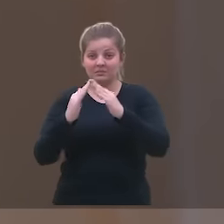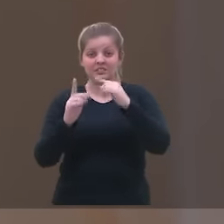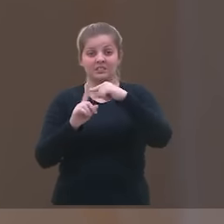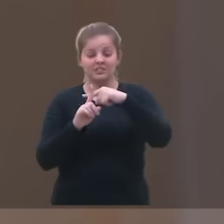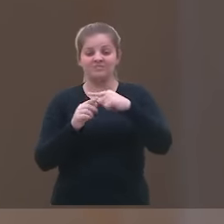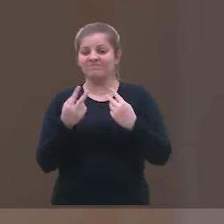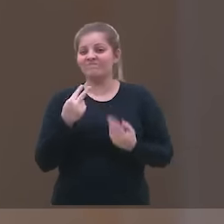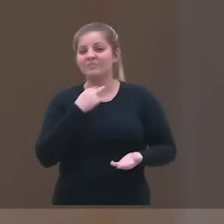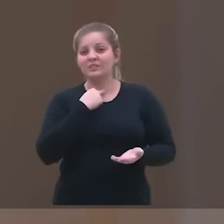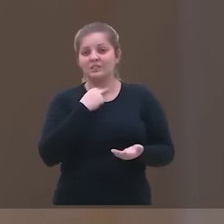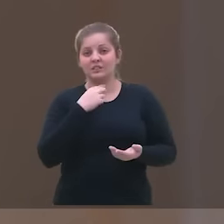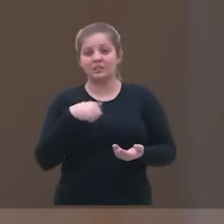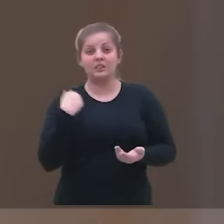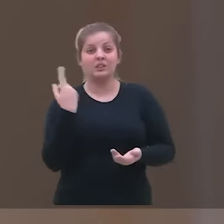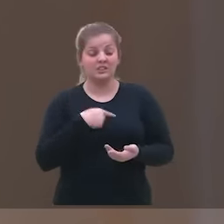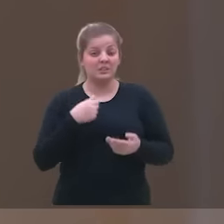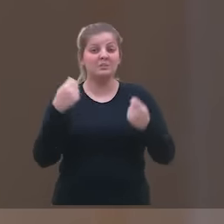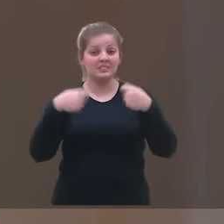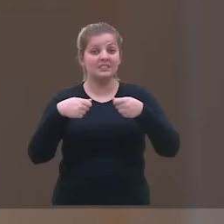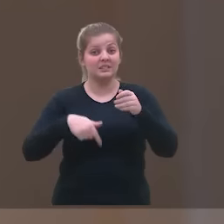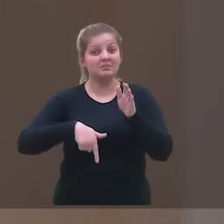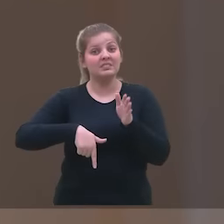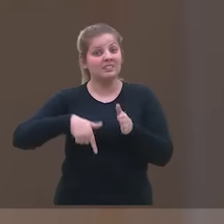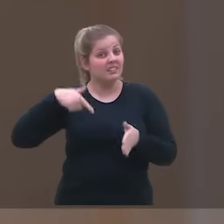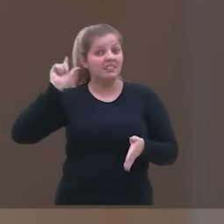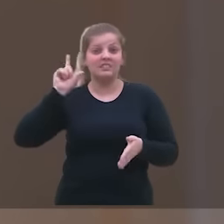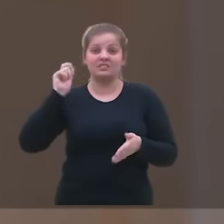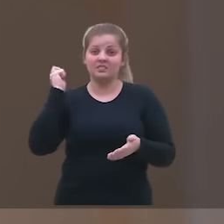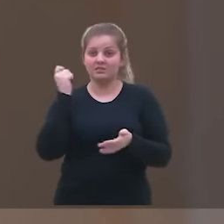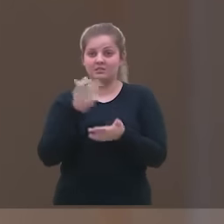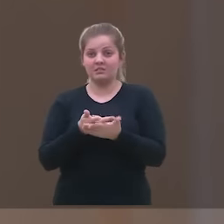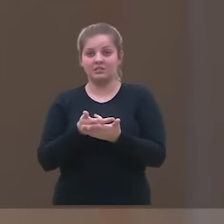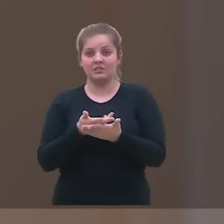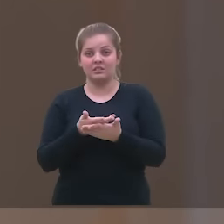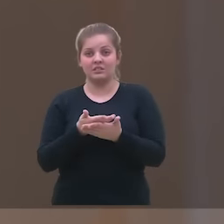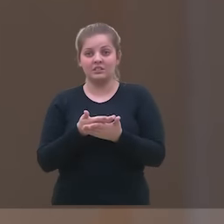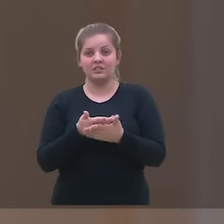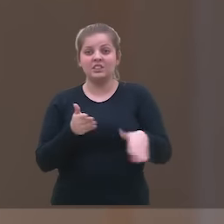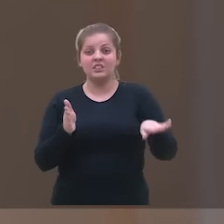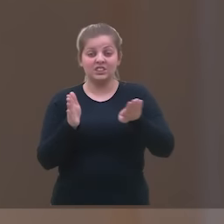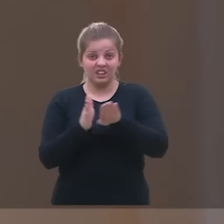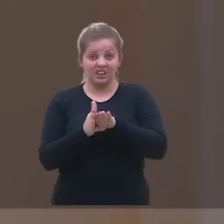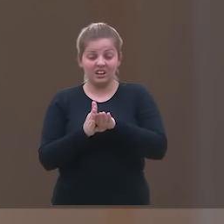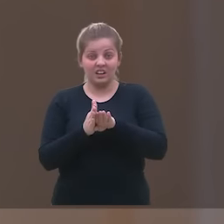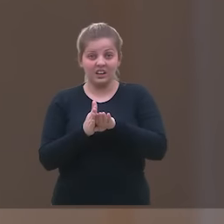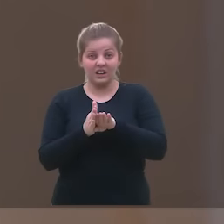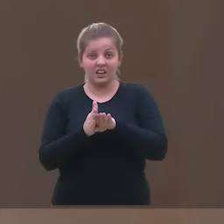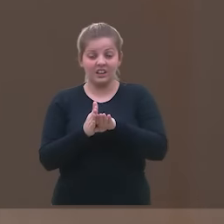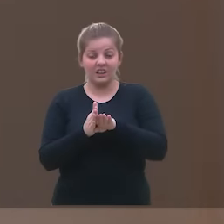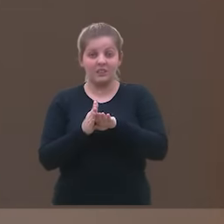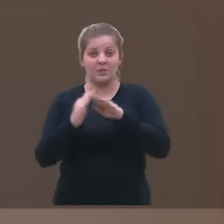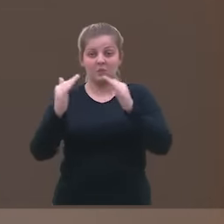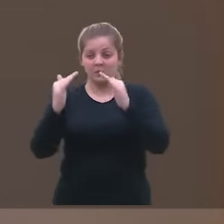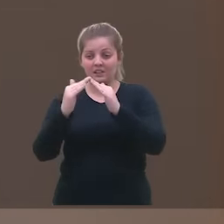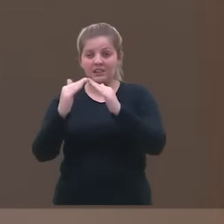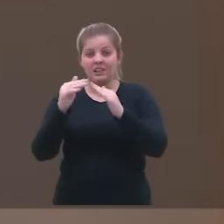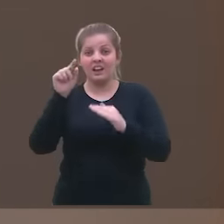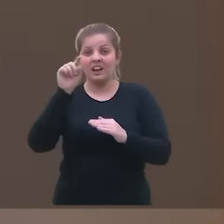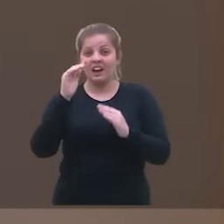tínhamos que ir na frente comprar porque quando chegar a moradia a igreja está